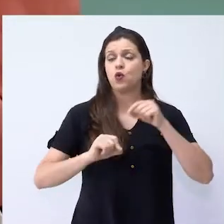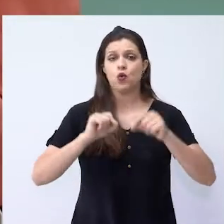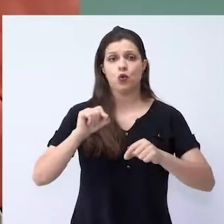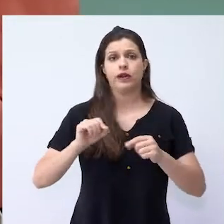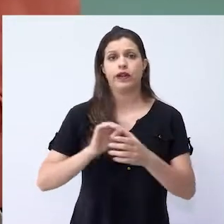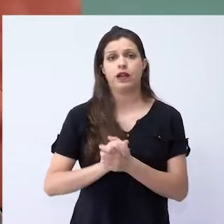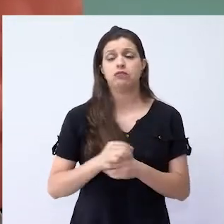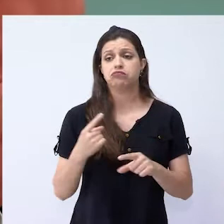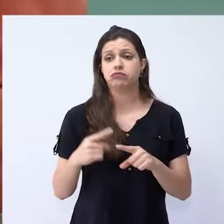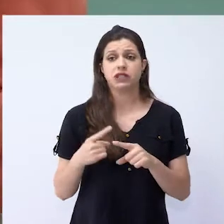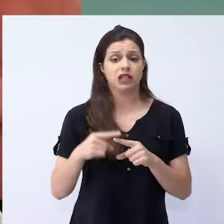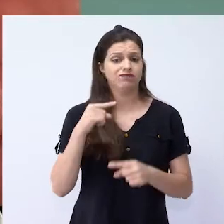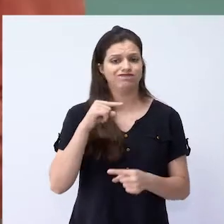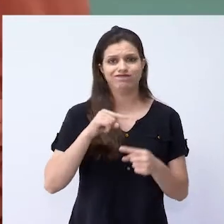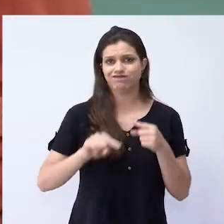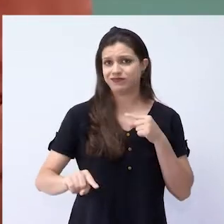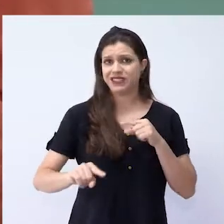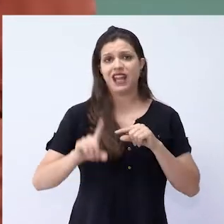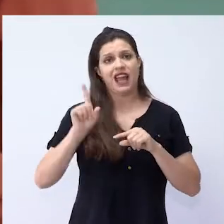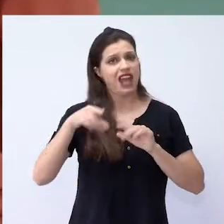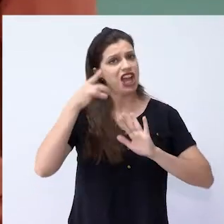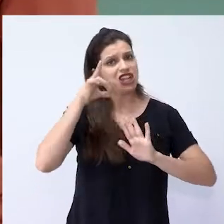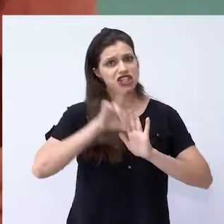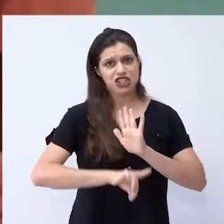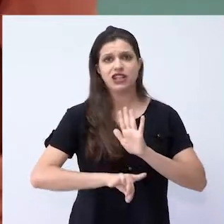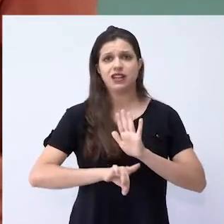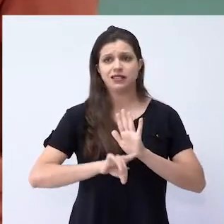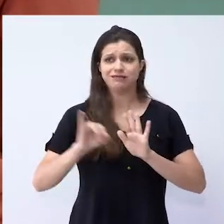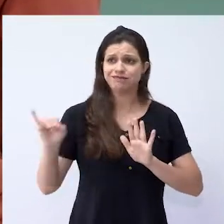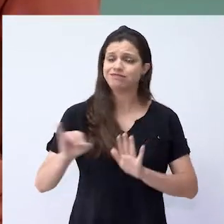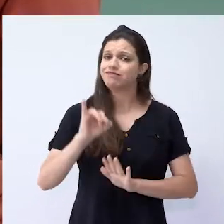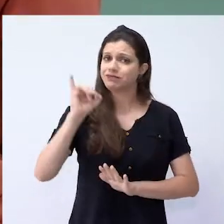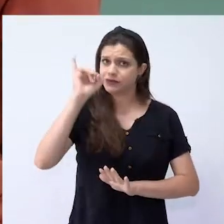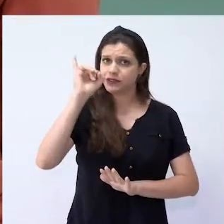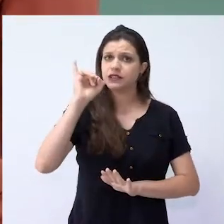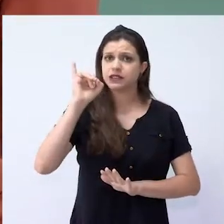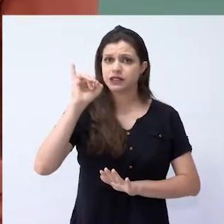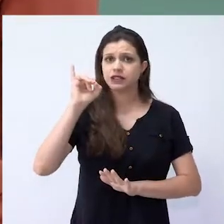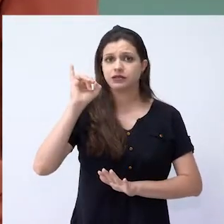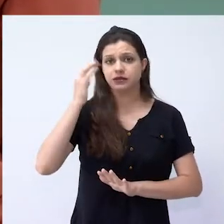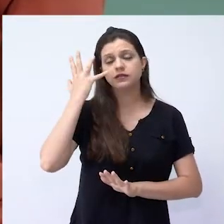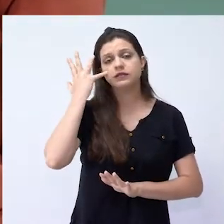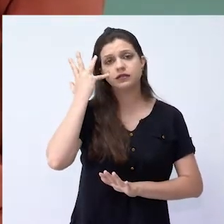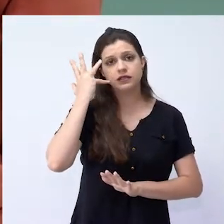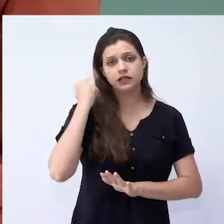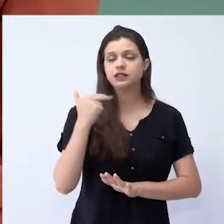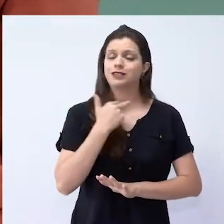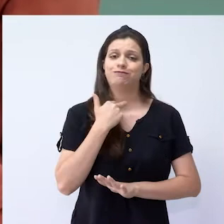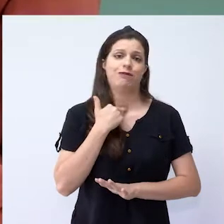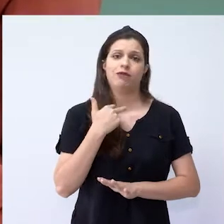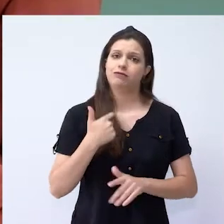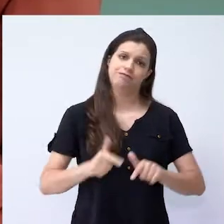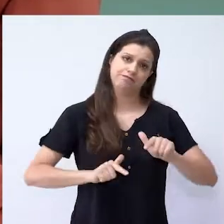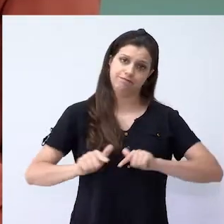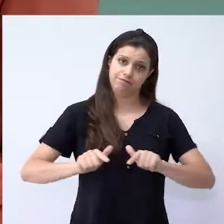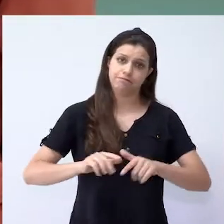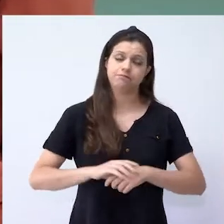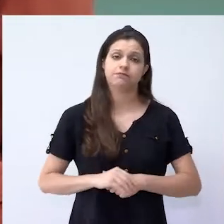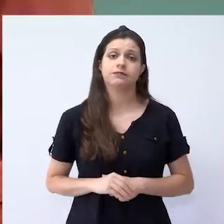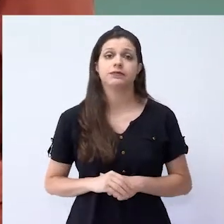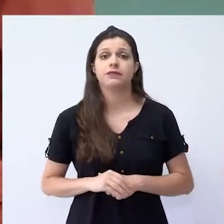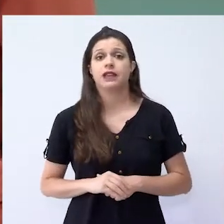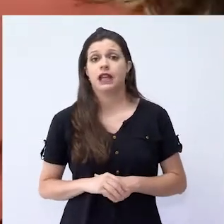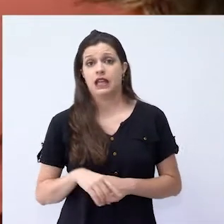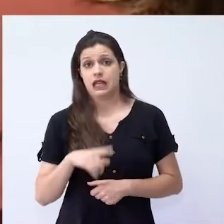moral coletivo por ter aí violado um direito fundamental, que é, nesse caso, a exploração da mão de obra